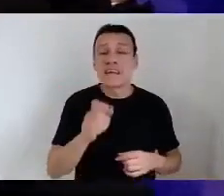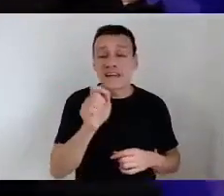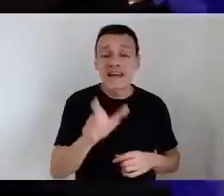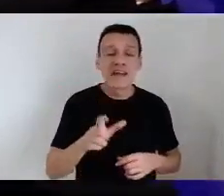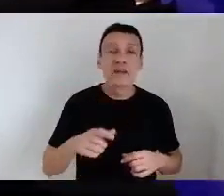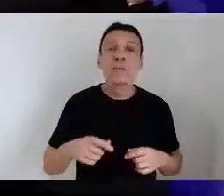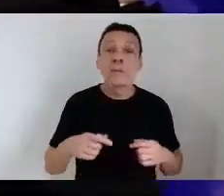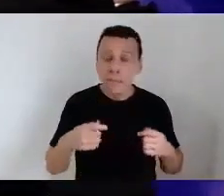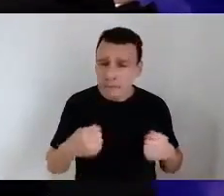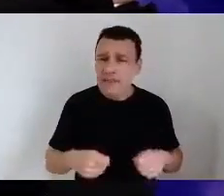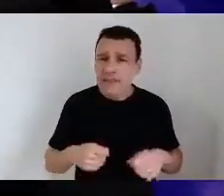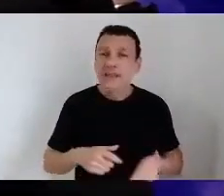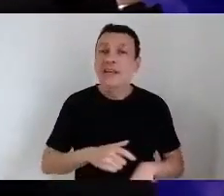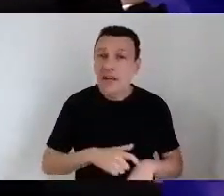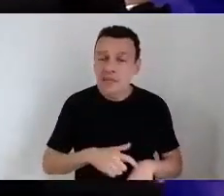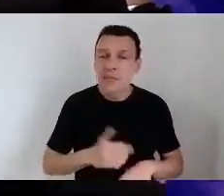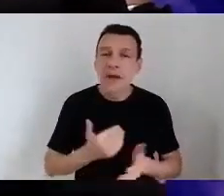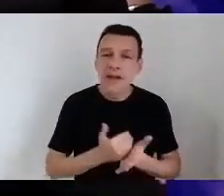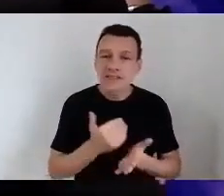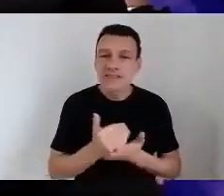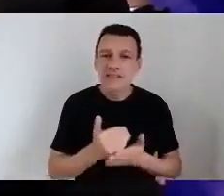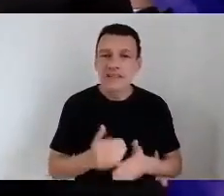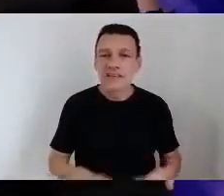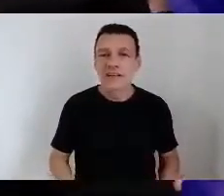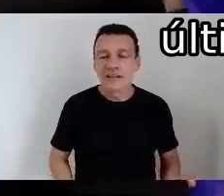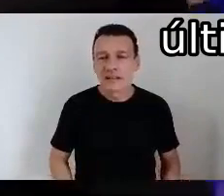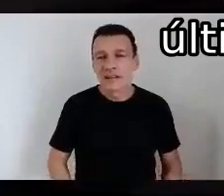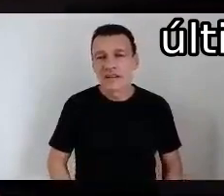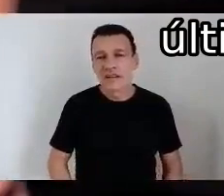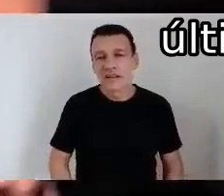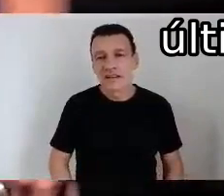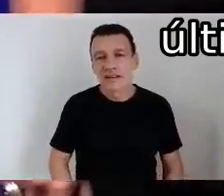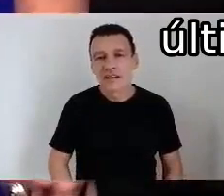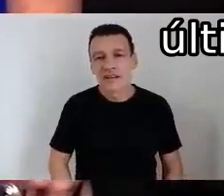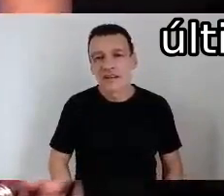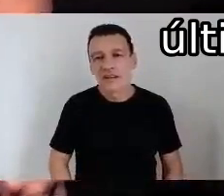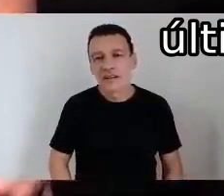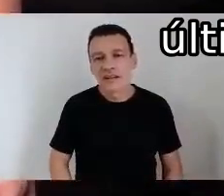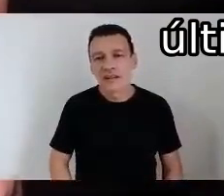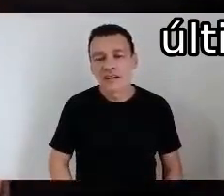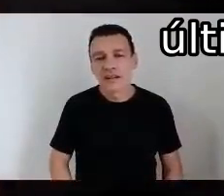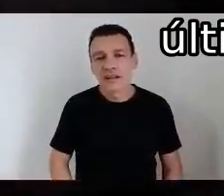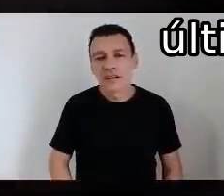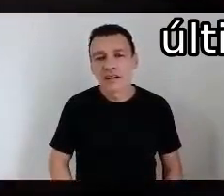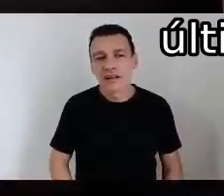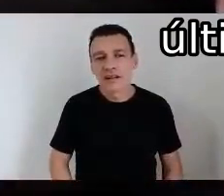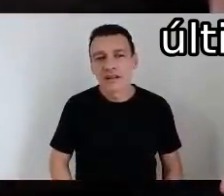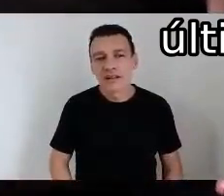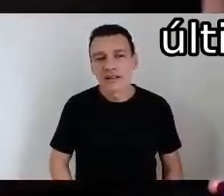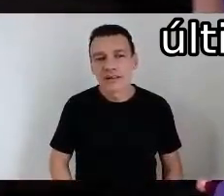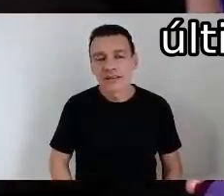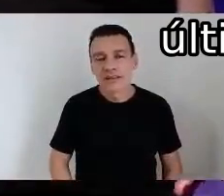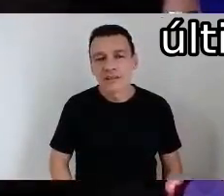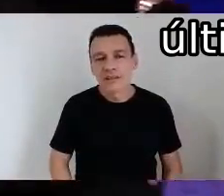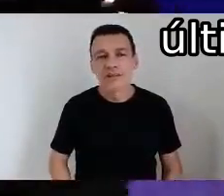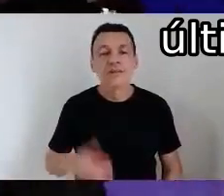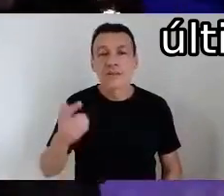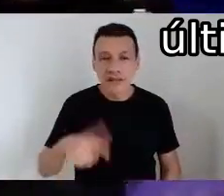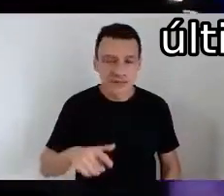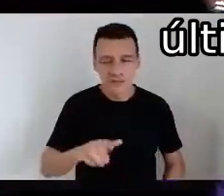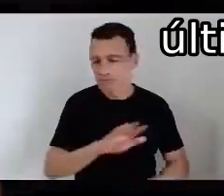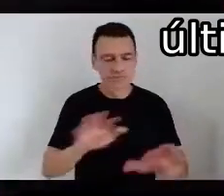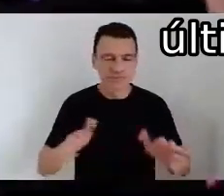5, 4, 3, última chance, grita eu. Muito bem, acho que